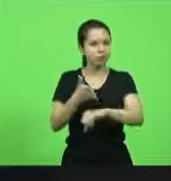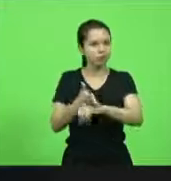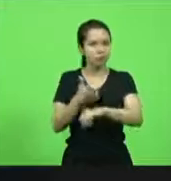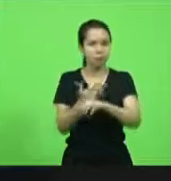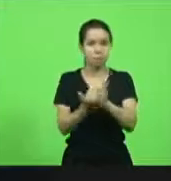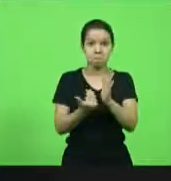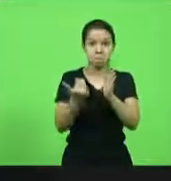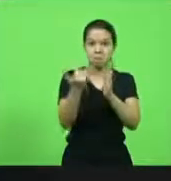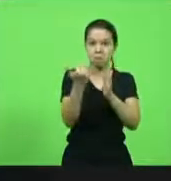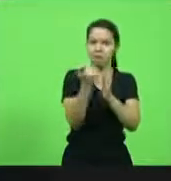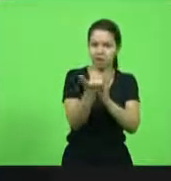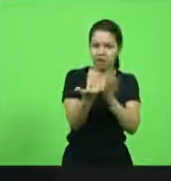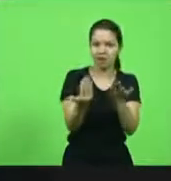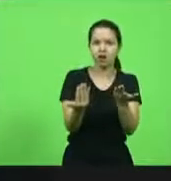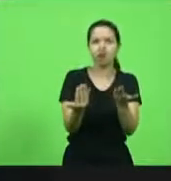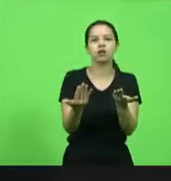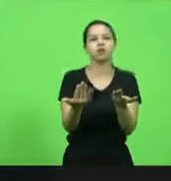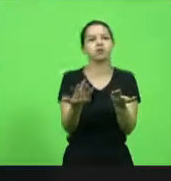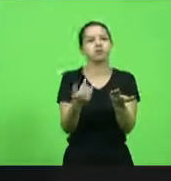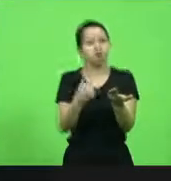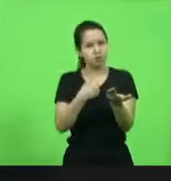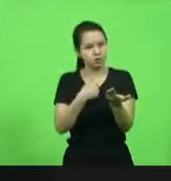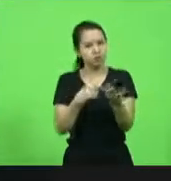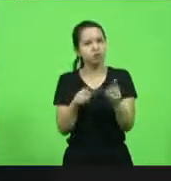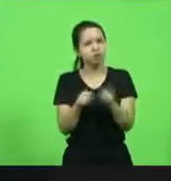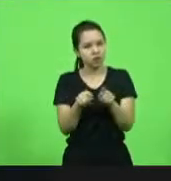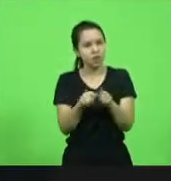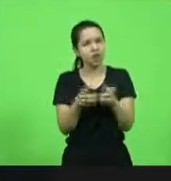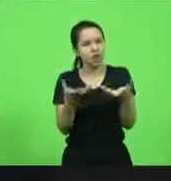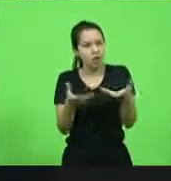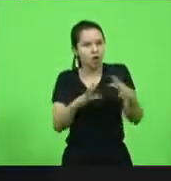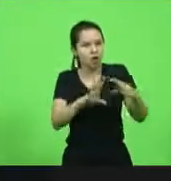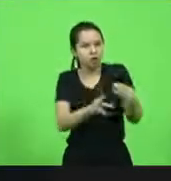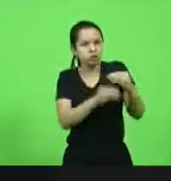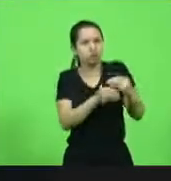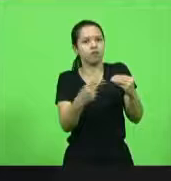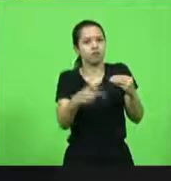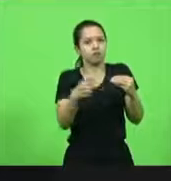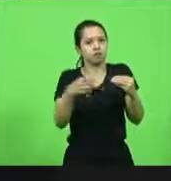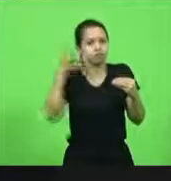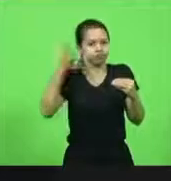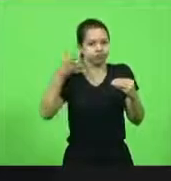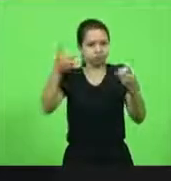lamentável, e eu quero aqui ratificar suas palavras, não é? Santa